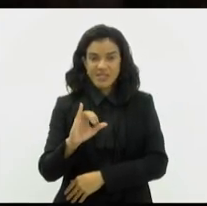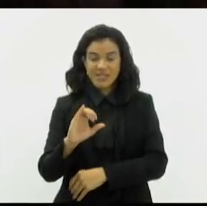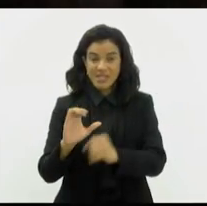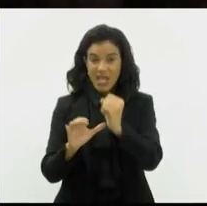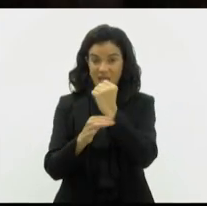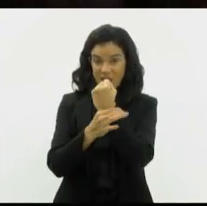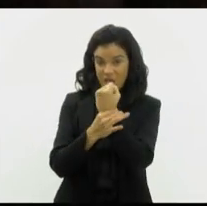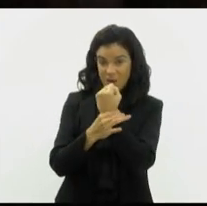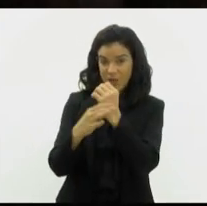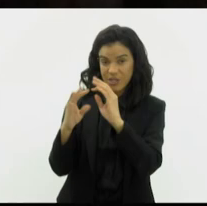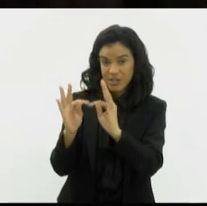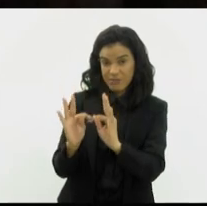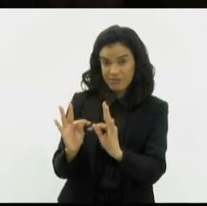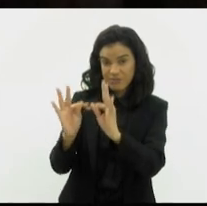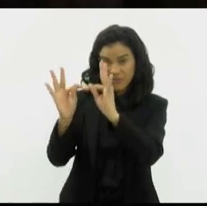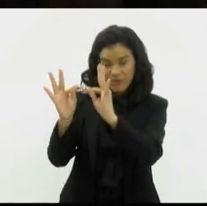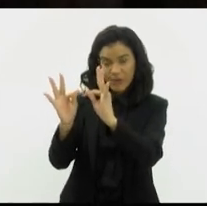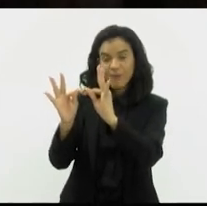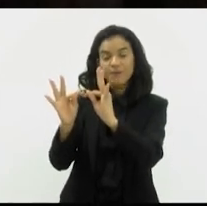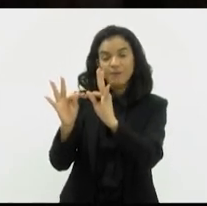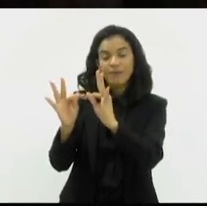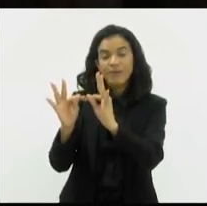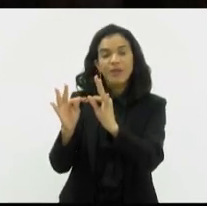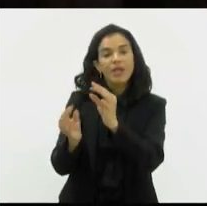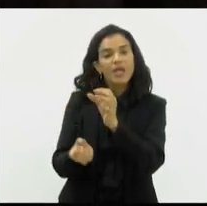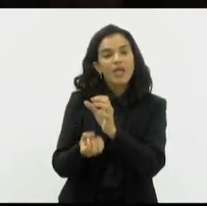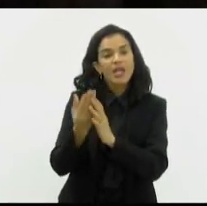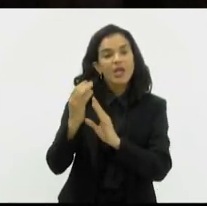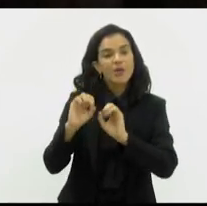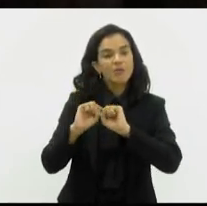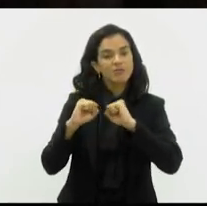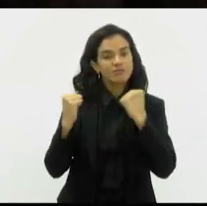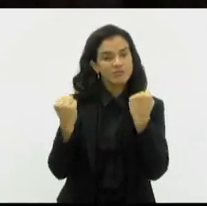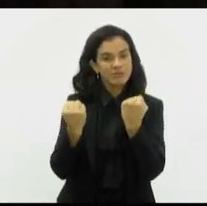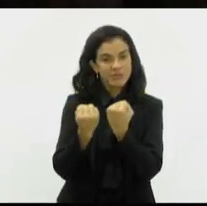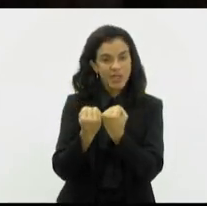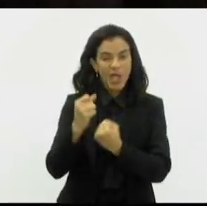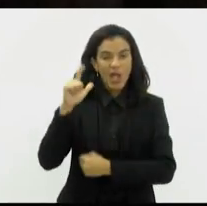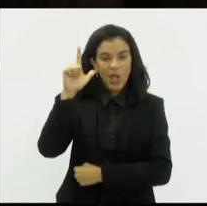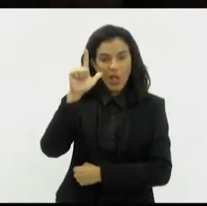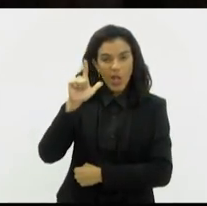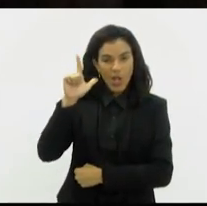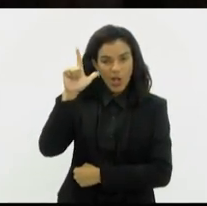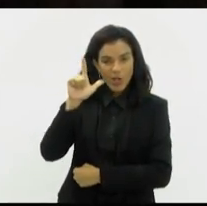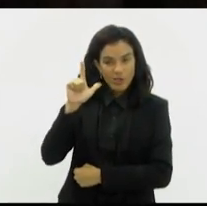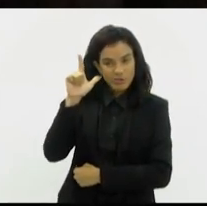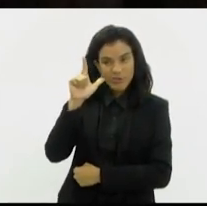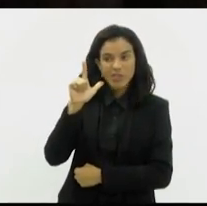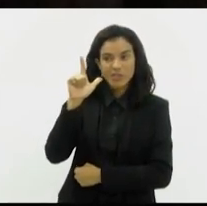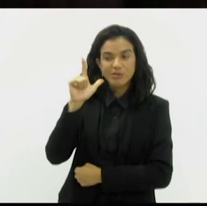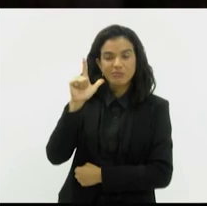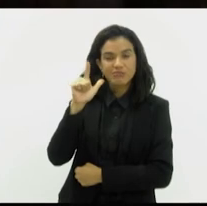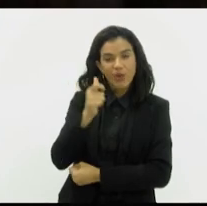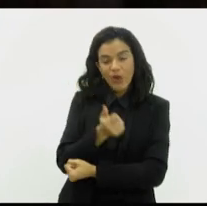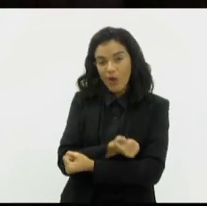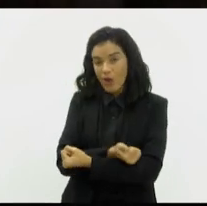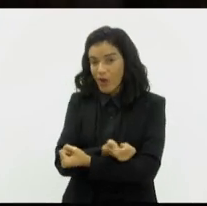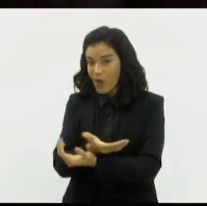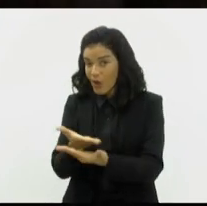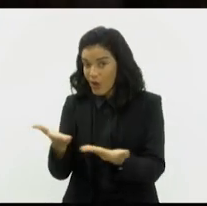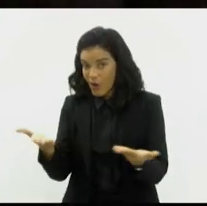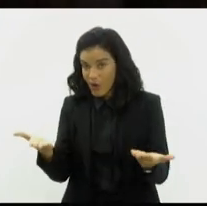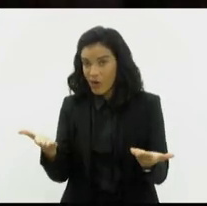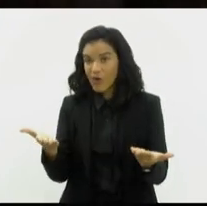de tecnologia, promove um seminário em Londres, oferecendo,